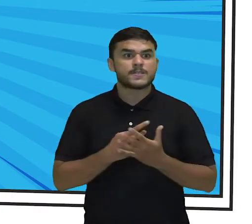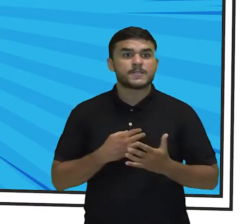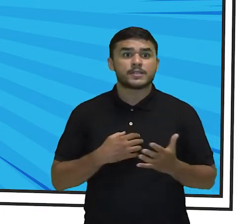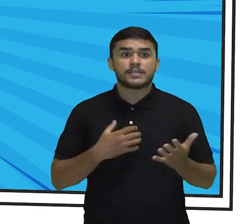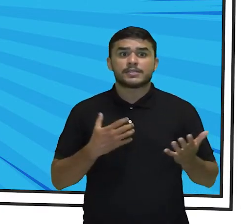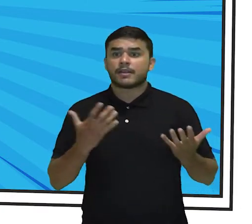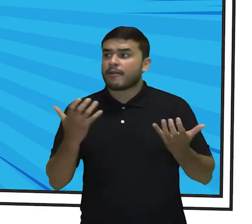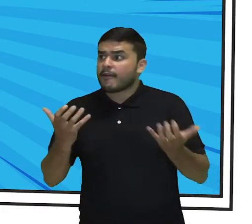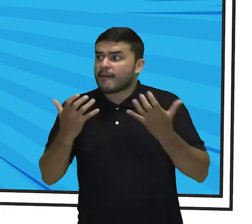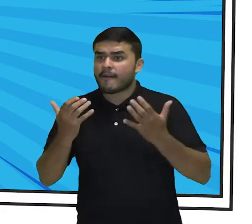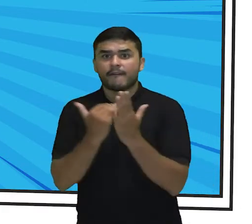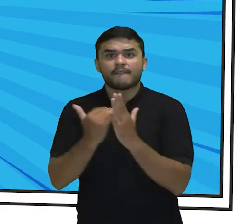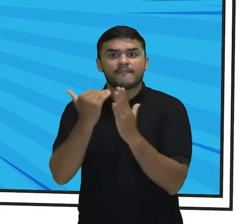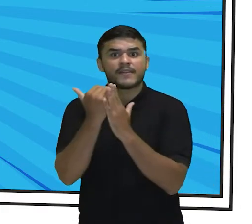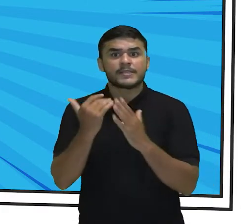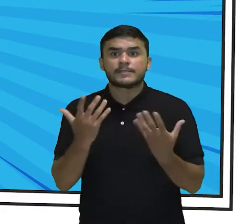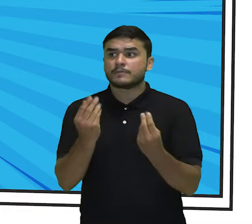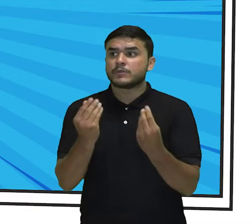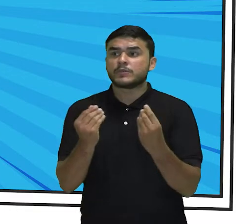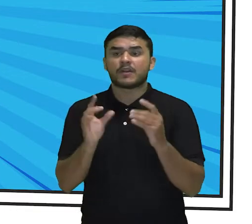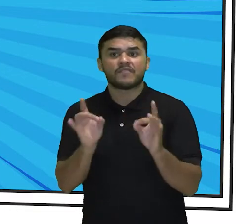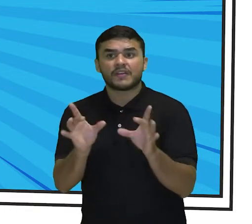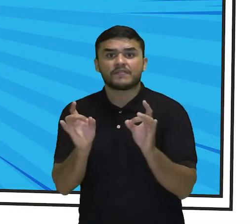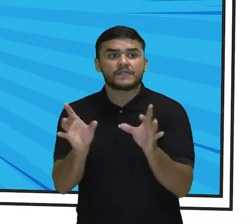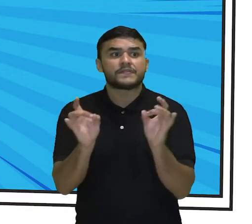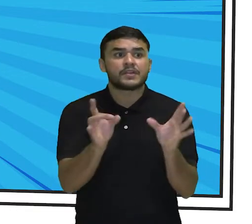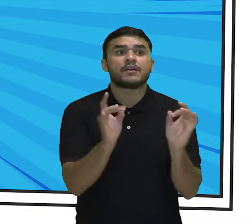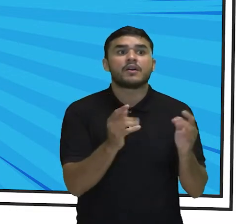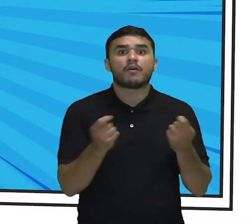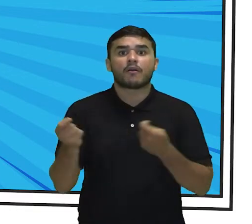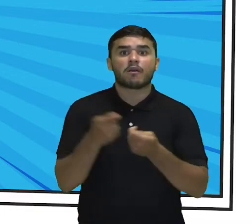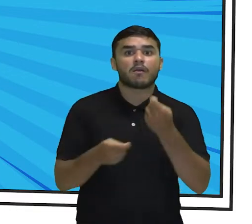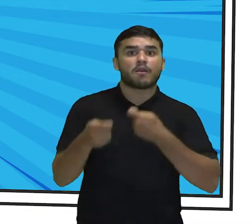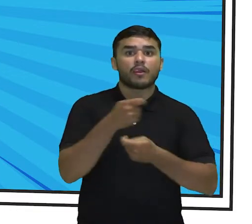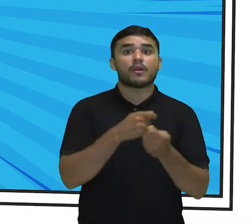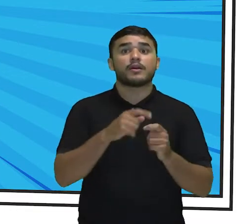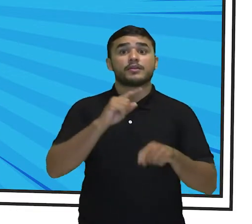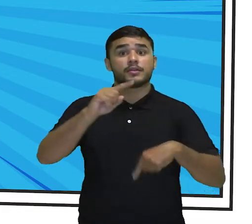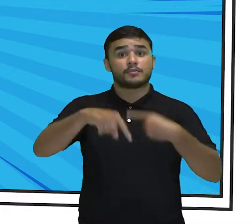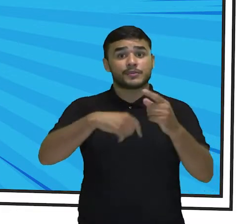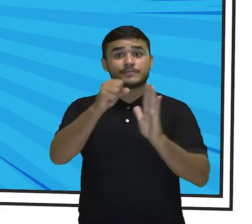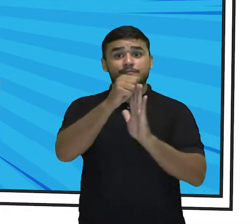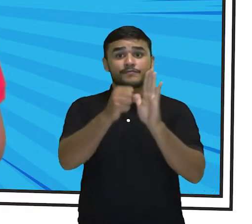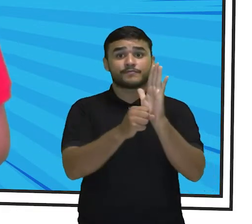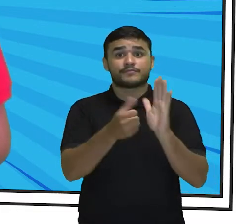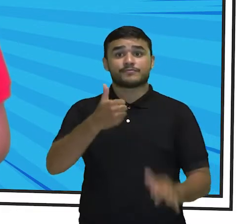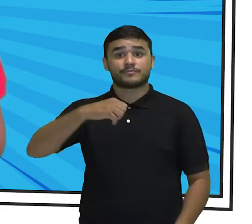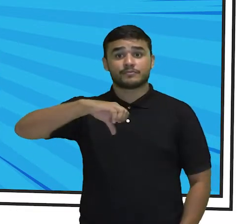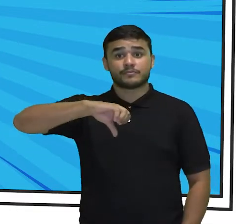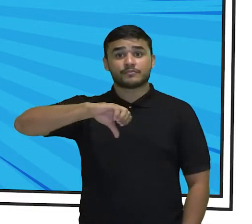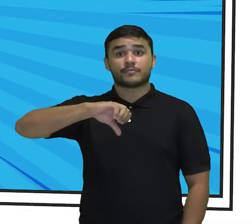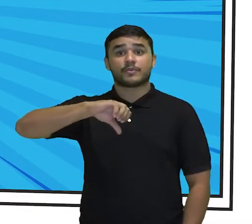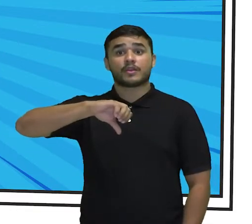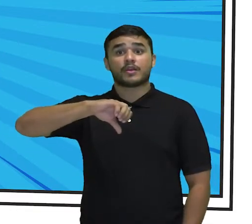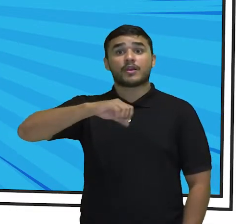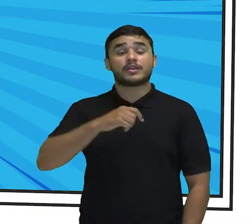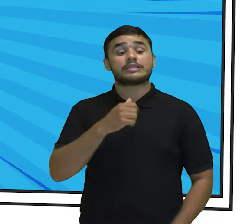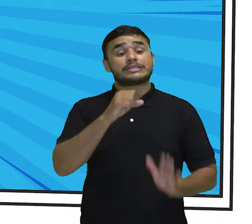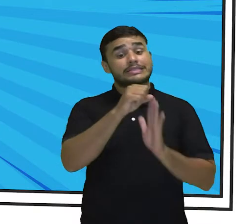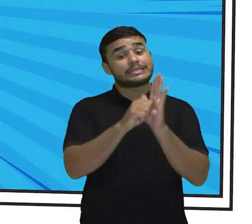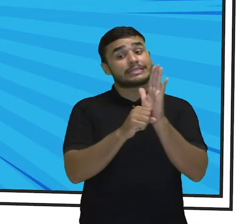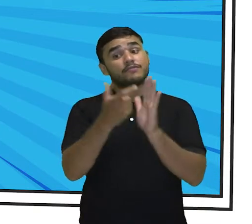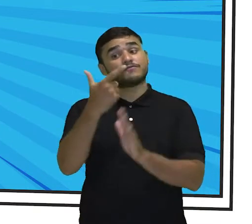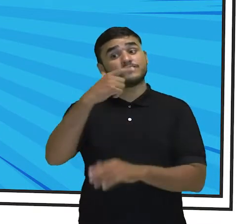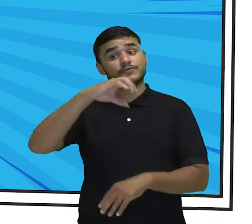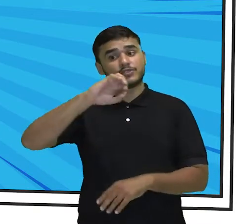intensidade que, no final das contas, acaba gerando um século XX pior até mesmo que o século XIX. Então,